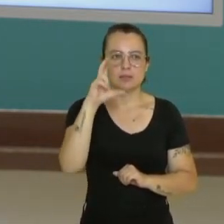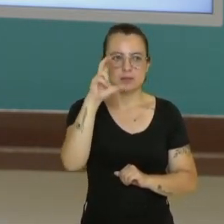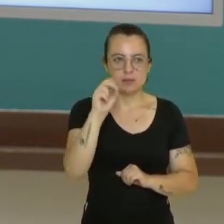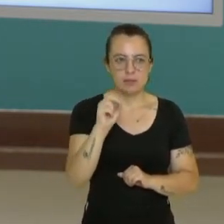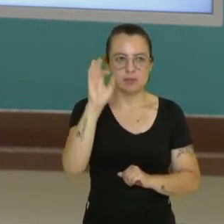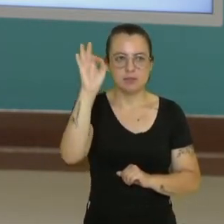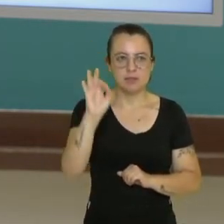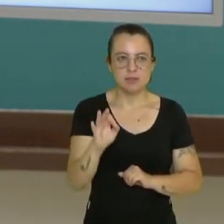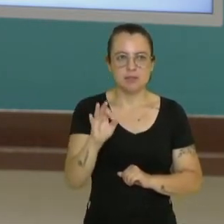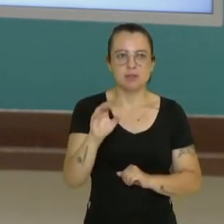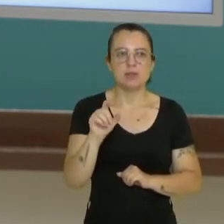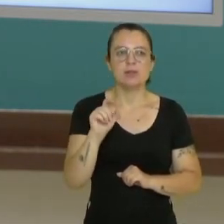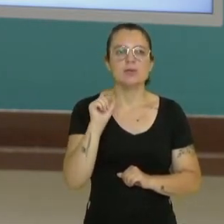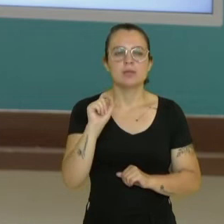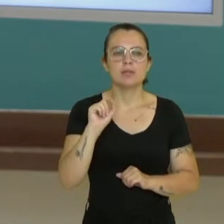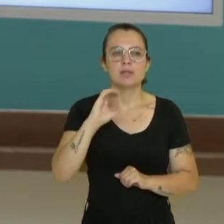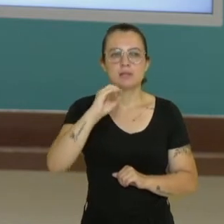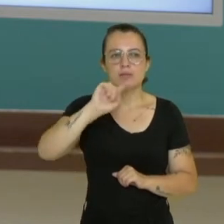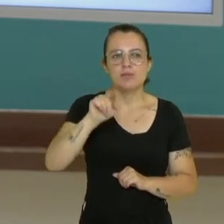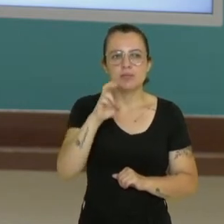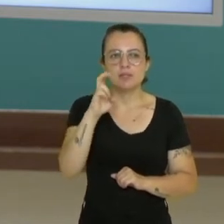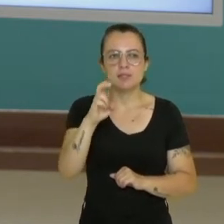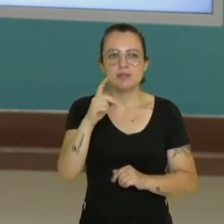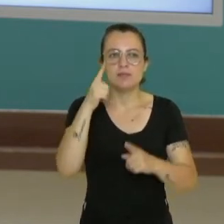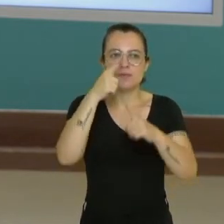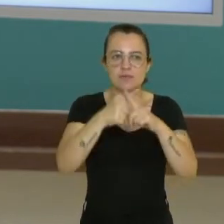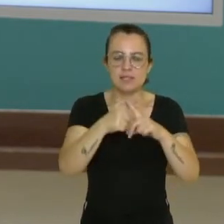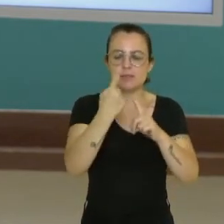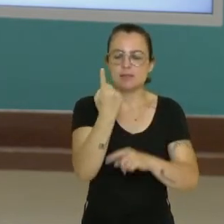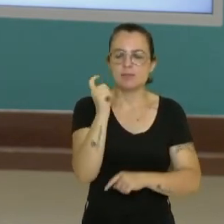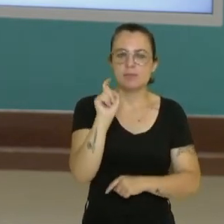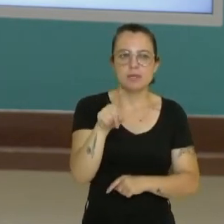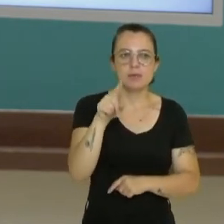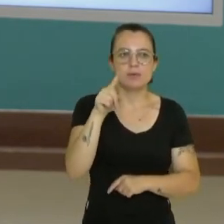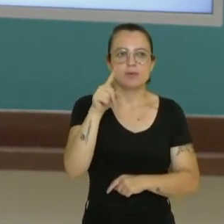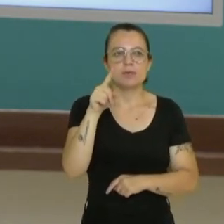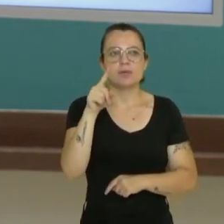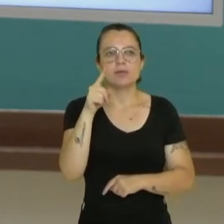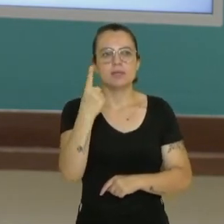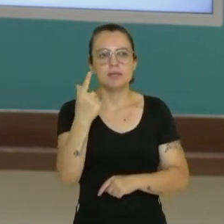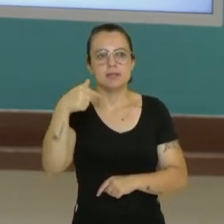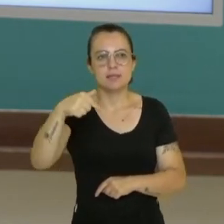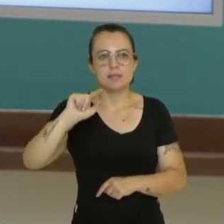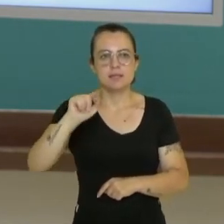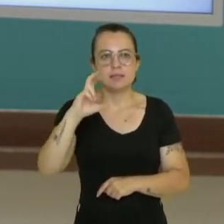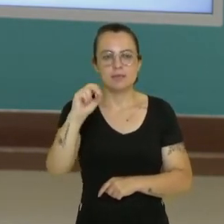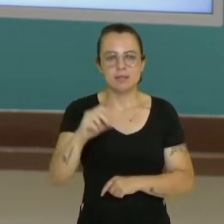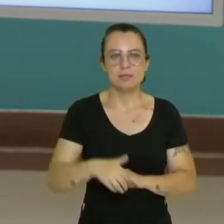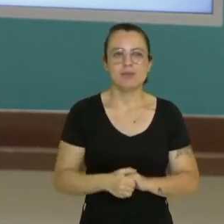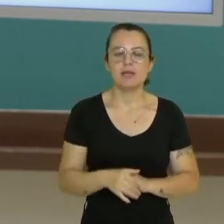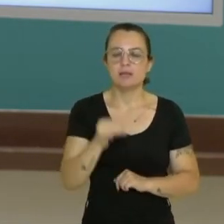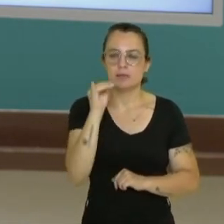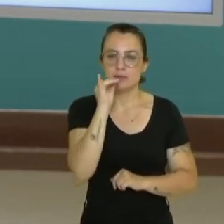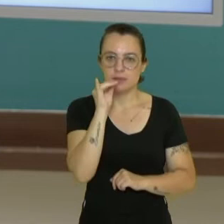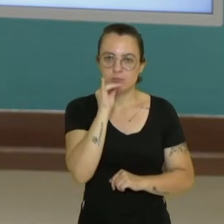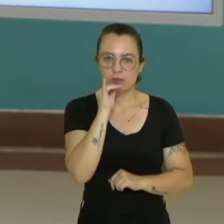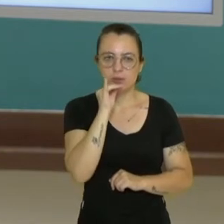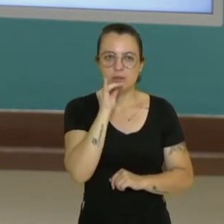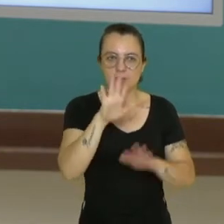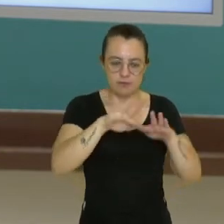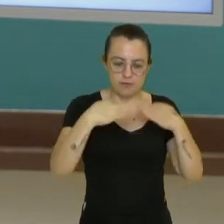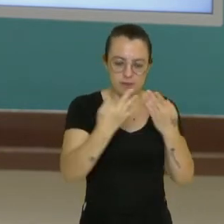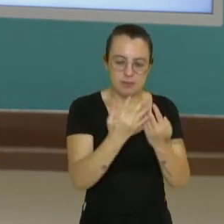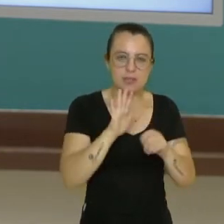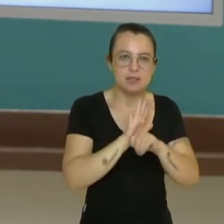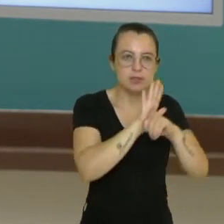sobre 100, ou seja, 0,5 vezes 1.017,50. Portanto, ela vai contribuir com a